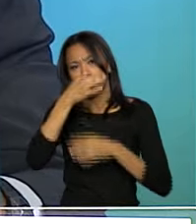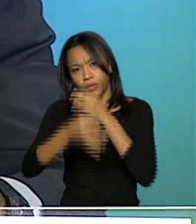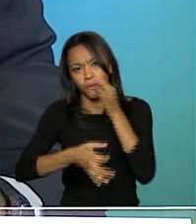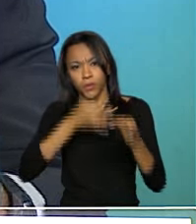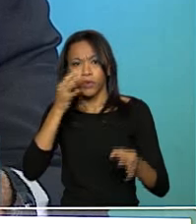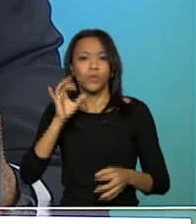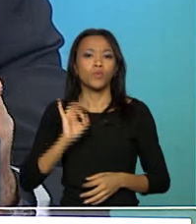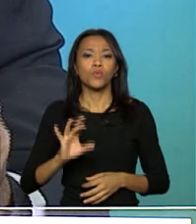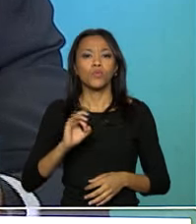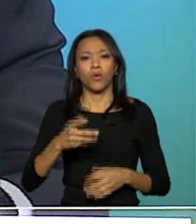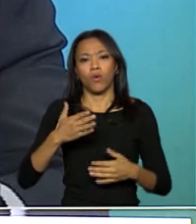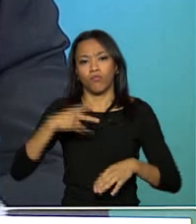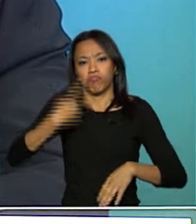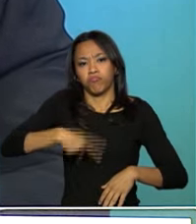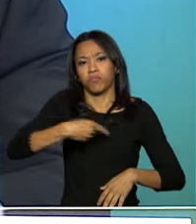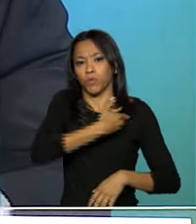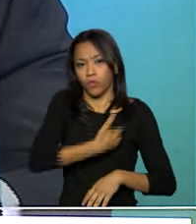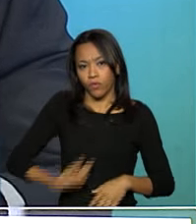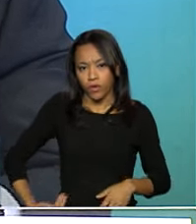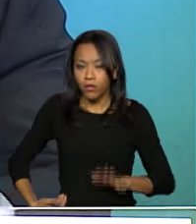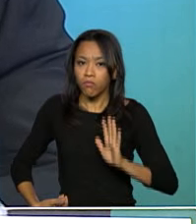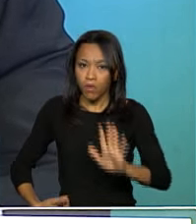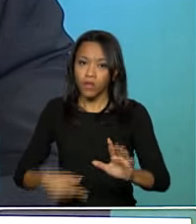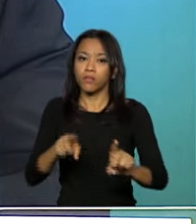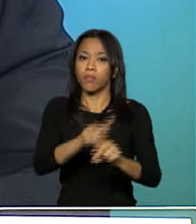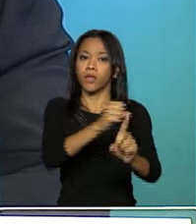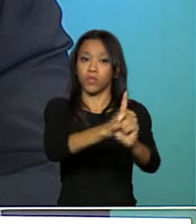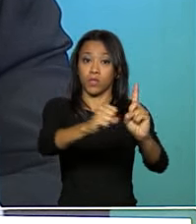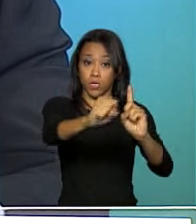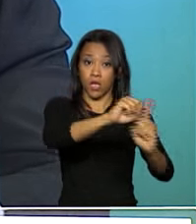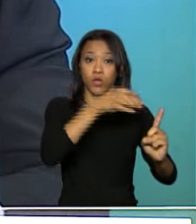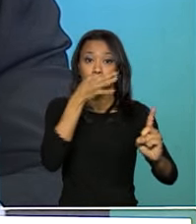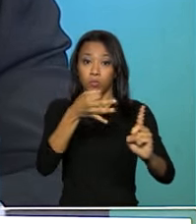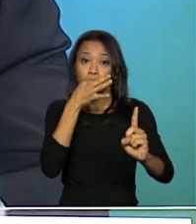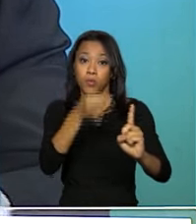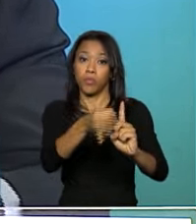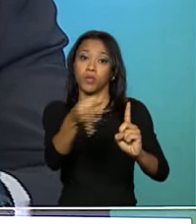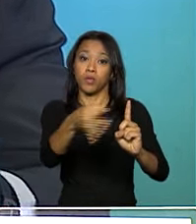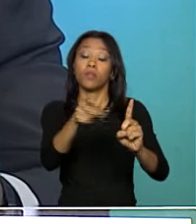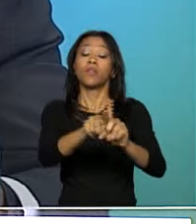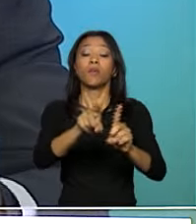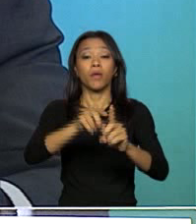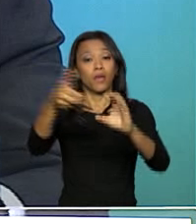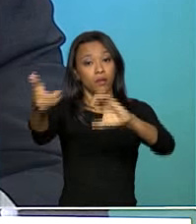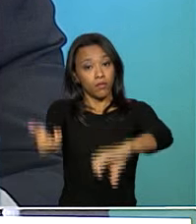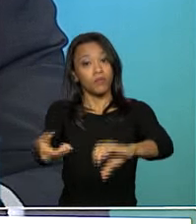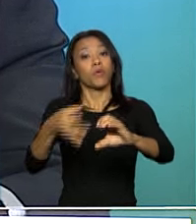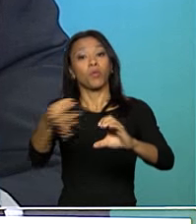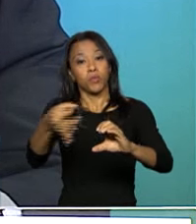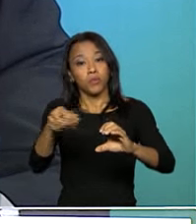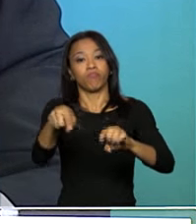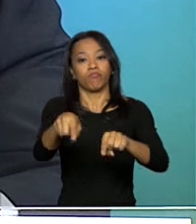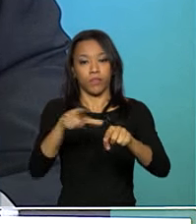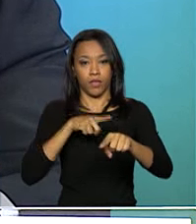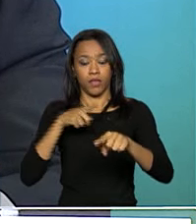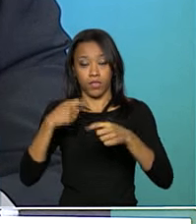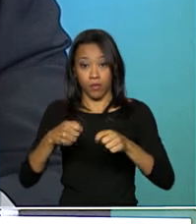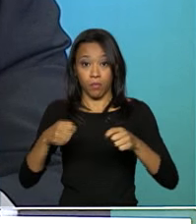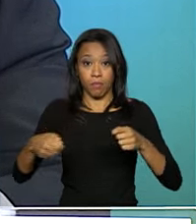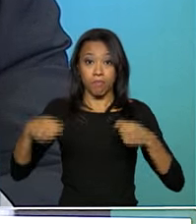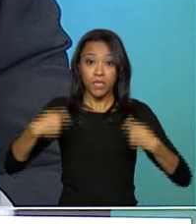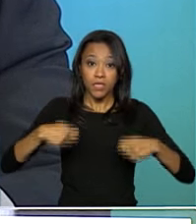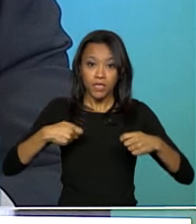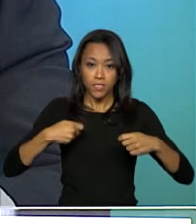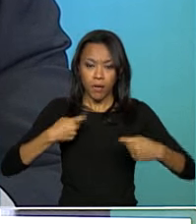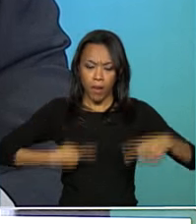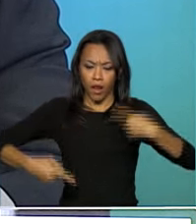parte do governo por parte da sociedade por parte do congresso e essa é uma iniciativa que para ser bem construída precisa desse debate